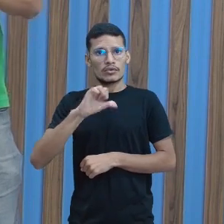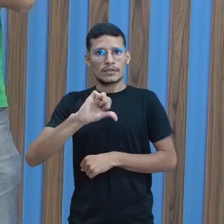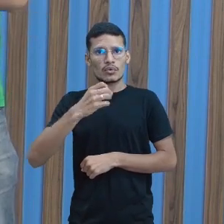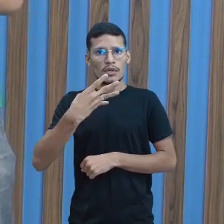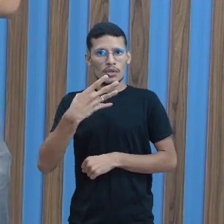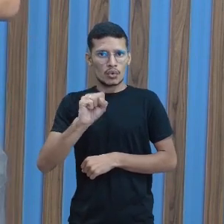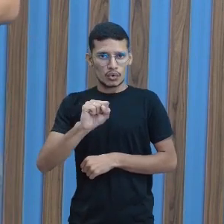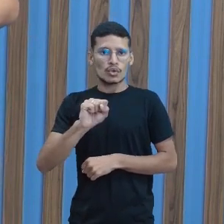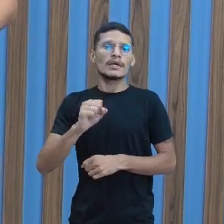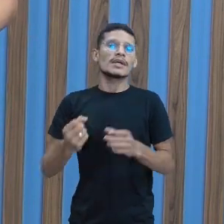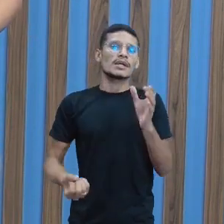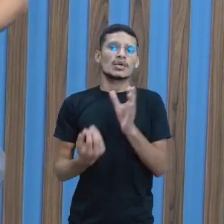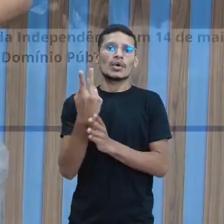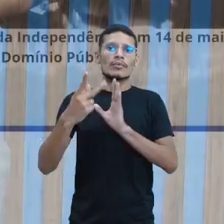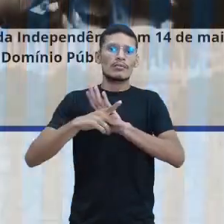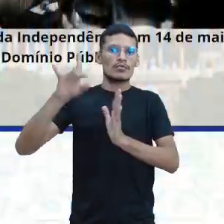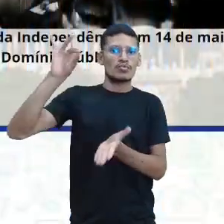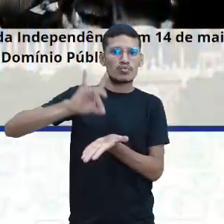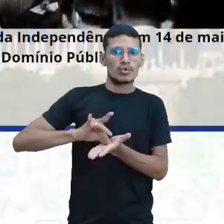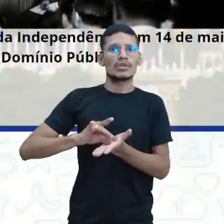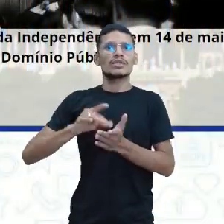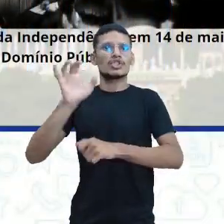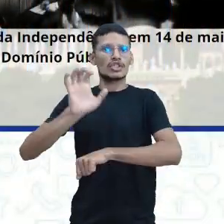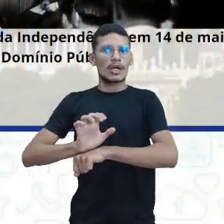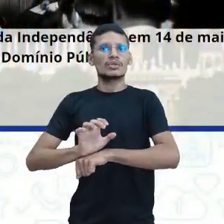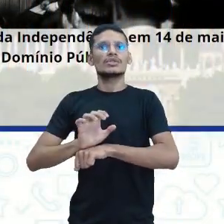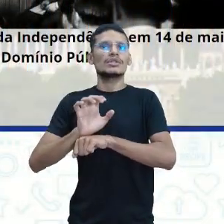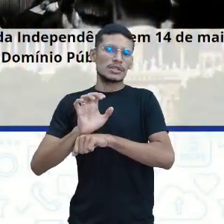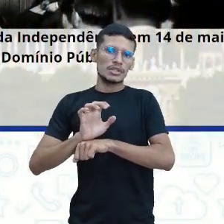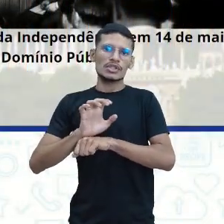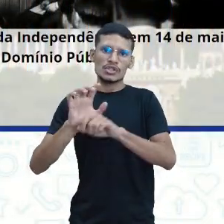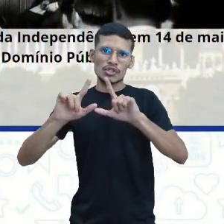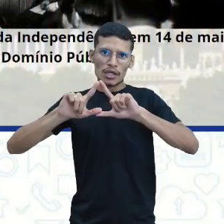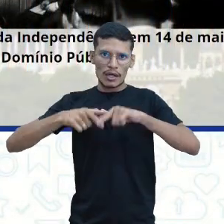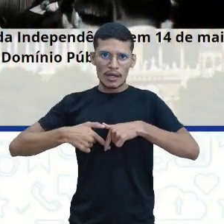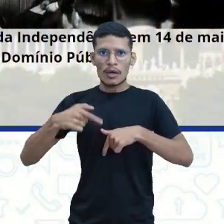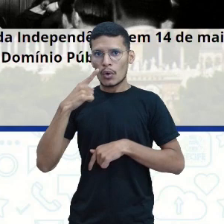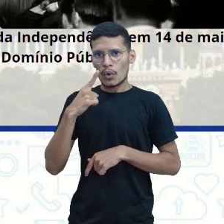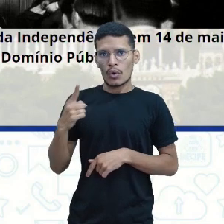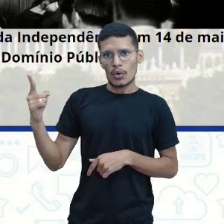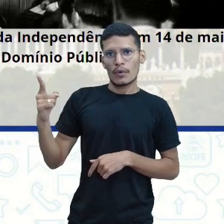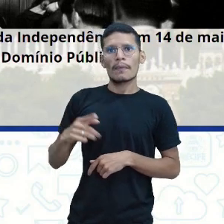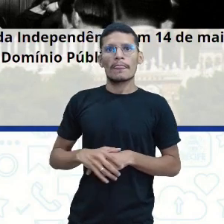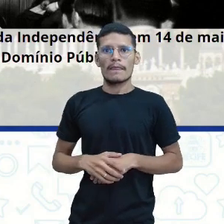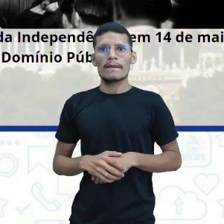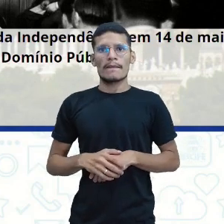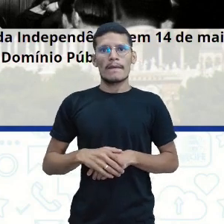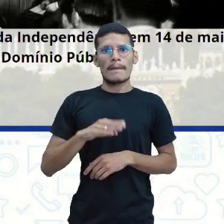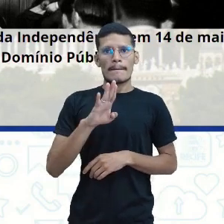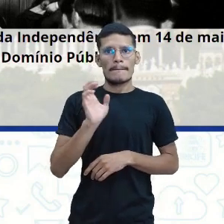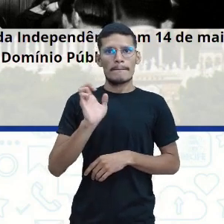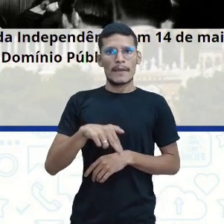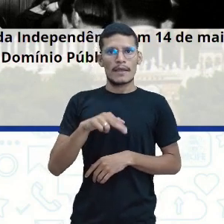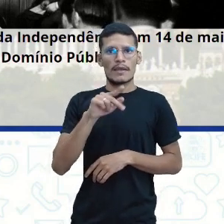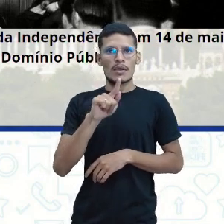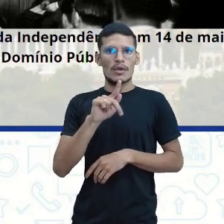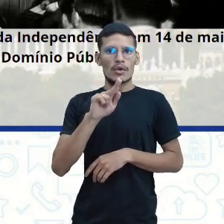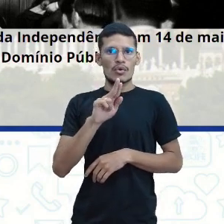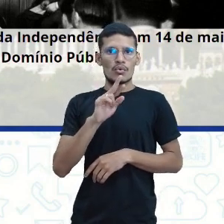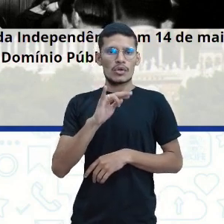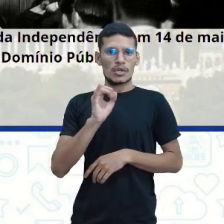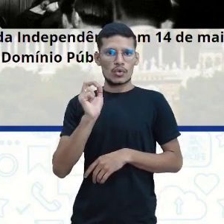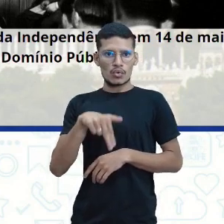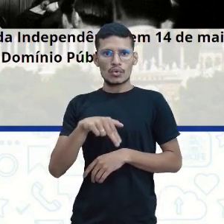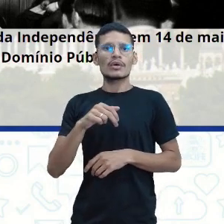oficialmente o Estado de Israel pela liderança, o Ben-Gurion, né? Está vendo aí o Ben-Gurion está fazendo a declaração de independência em 14 de maio